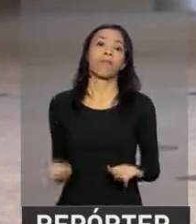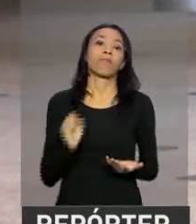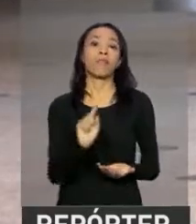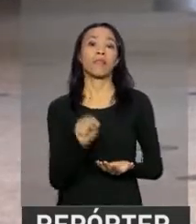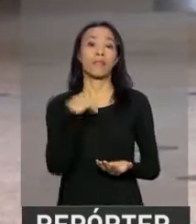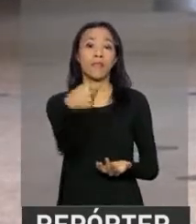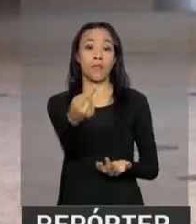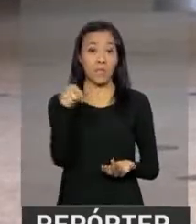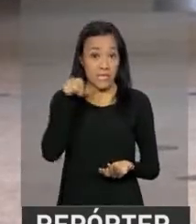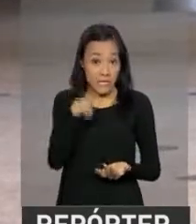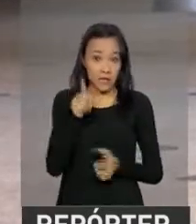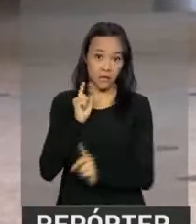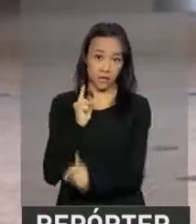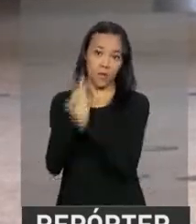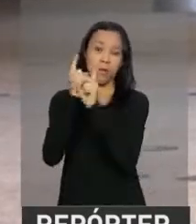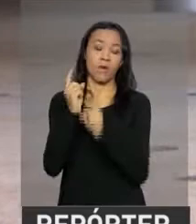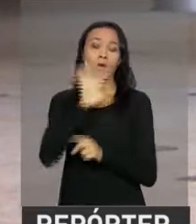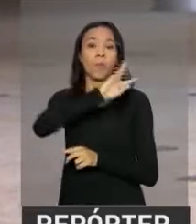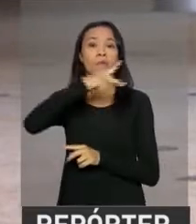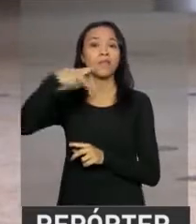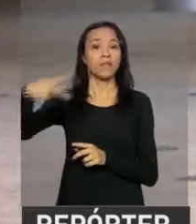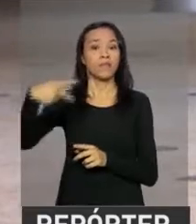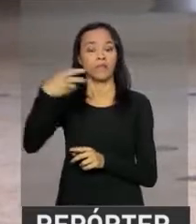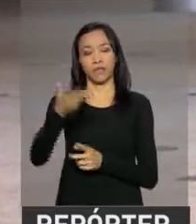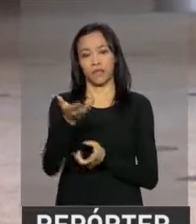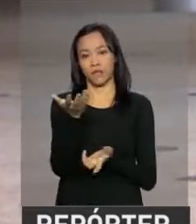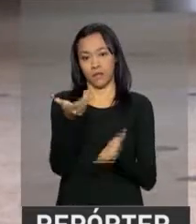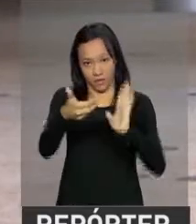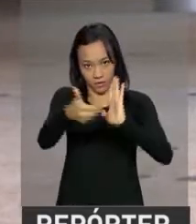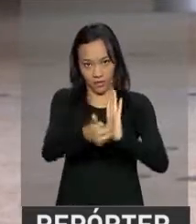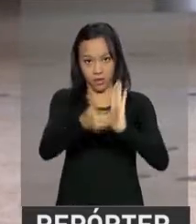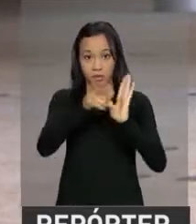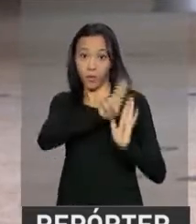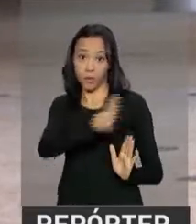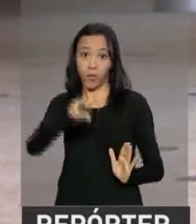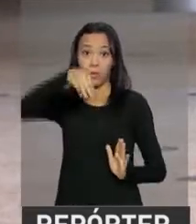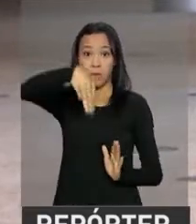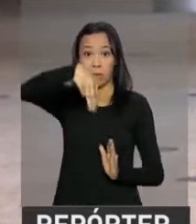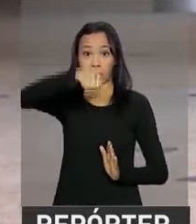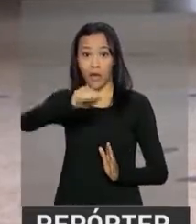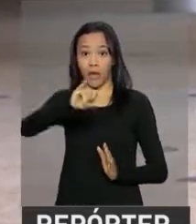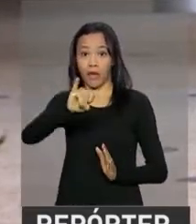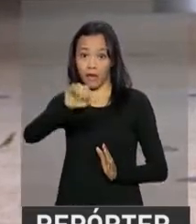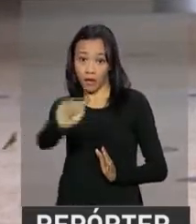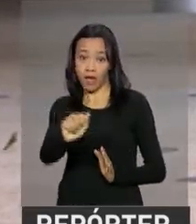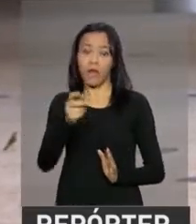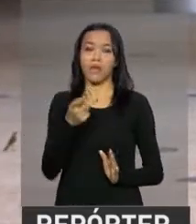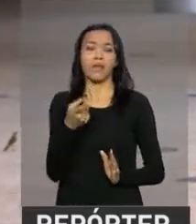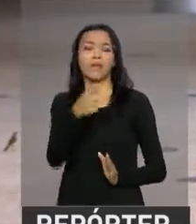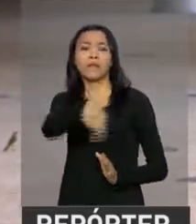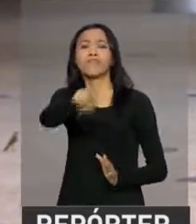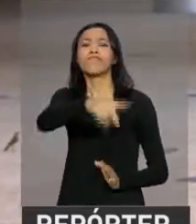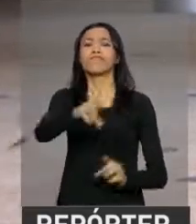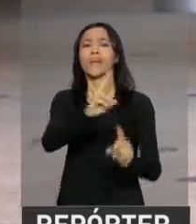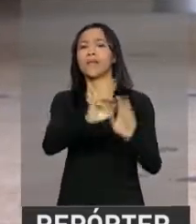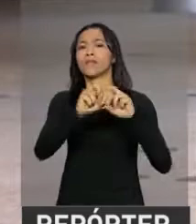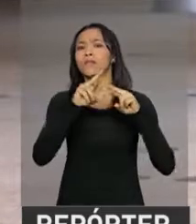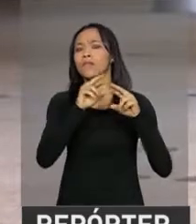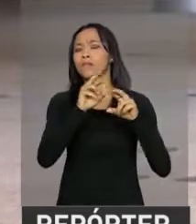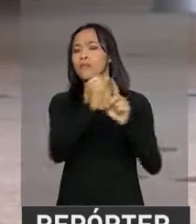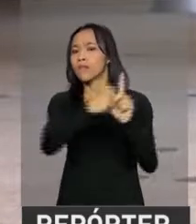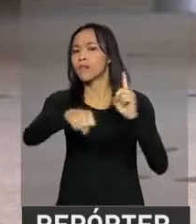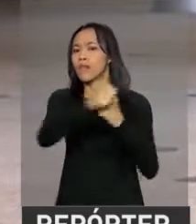desse encontro, o presidente da Câmara dos Deputados, deputado Rodrigo Maia, afirmou que a sociedade espera que os poderes executivo